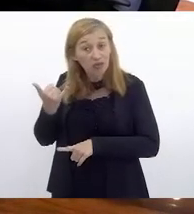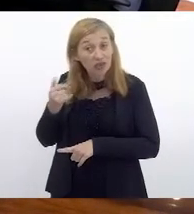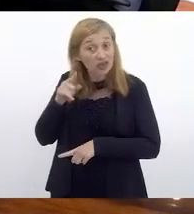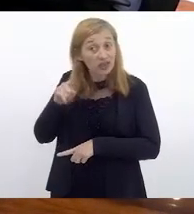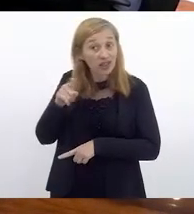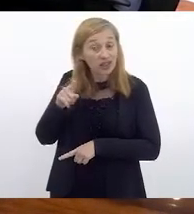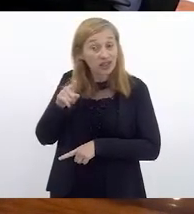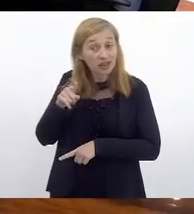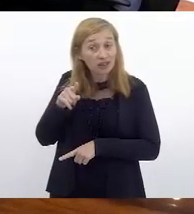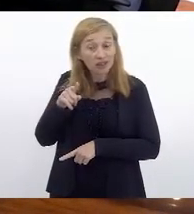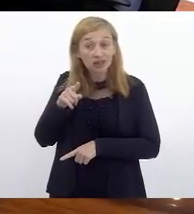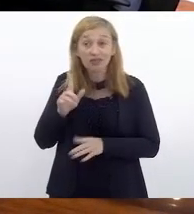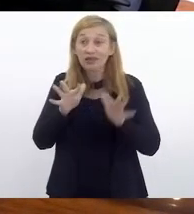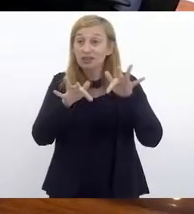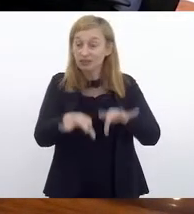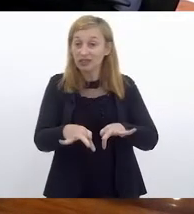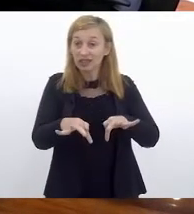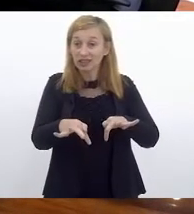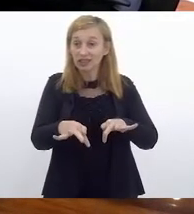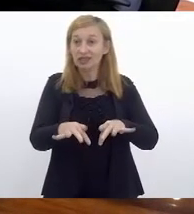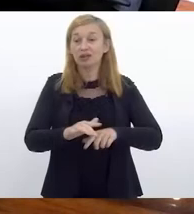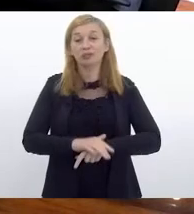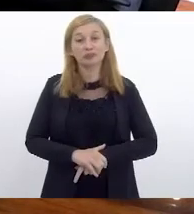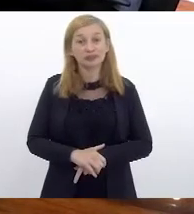o encerramento.